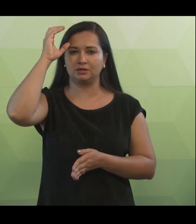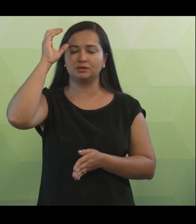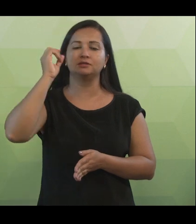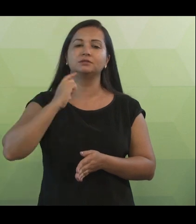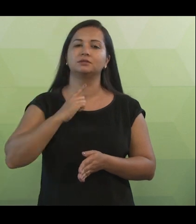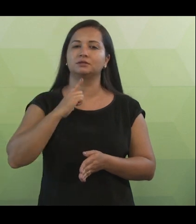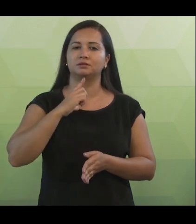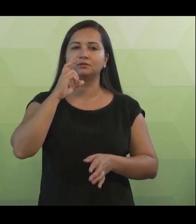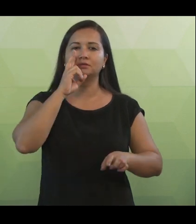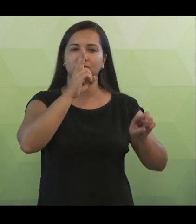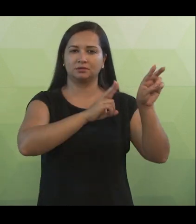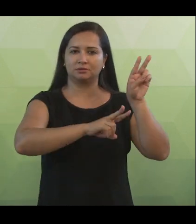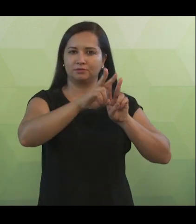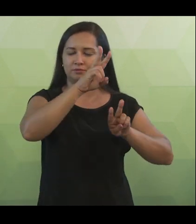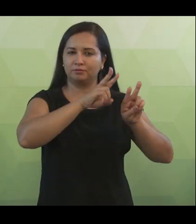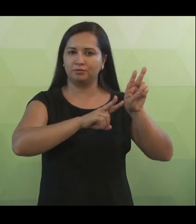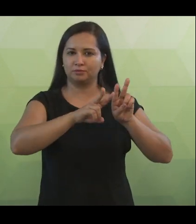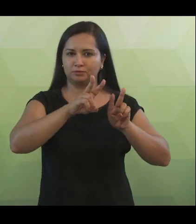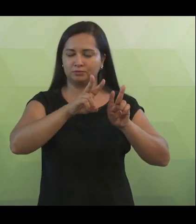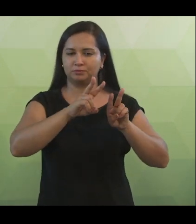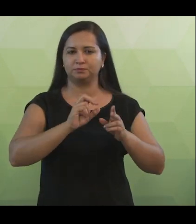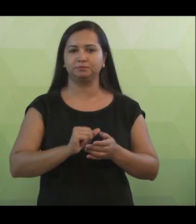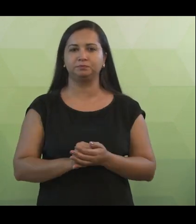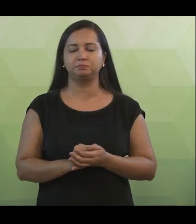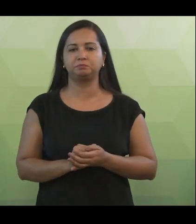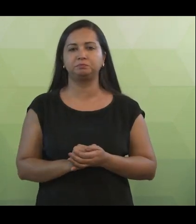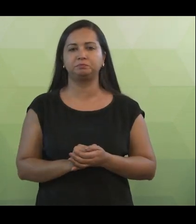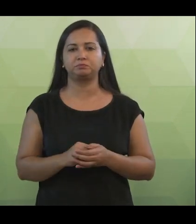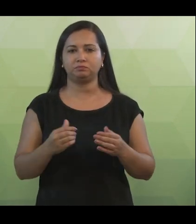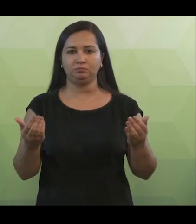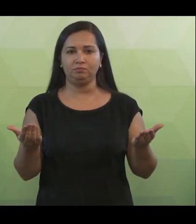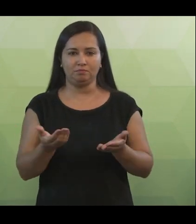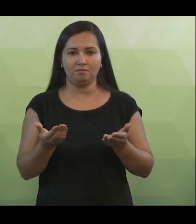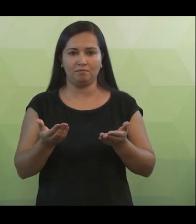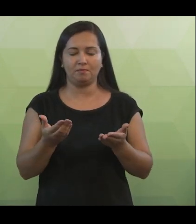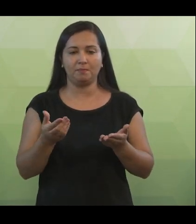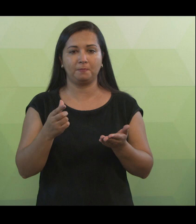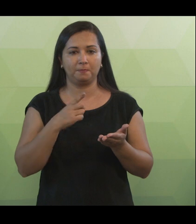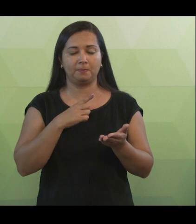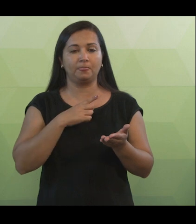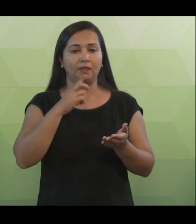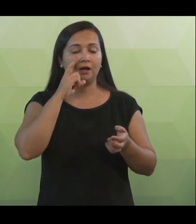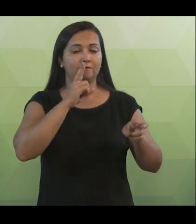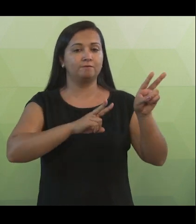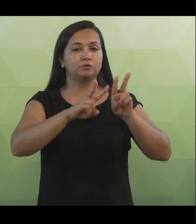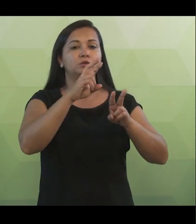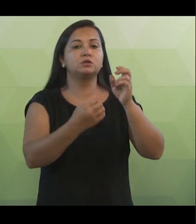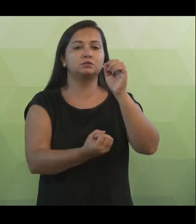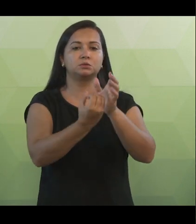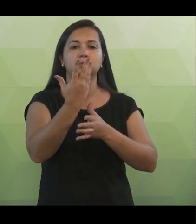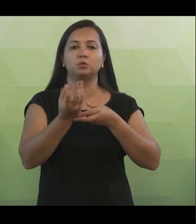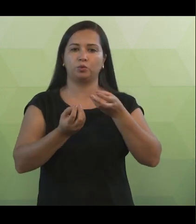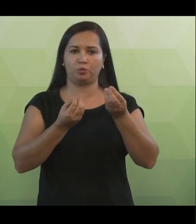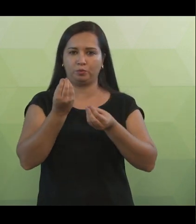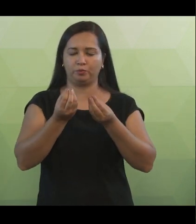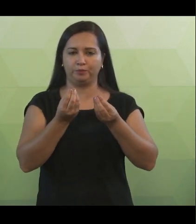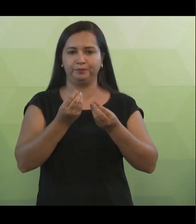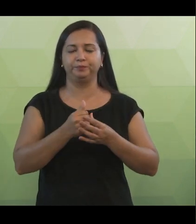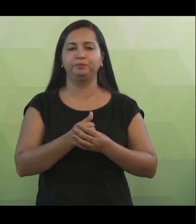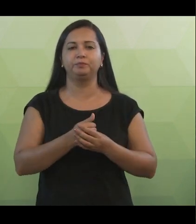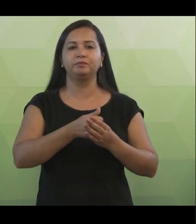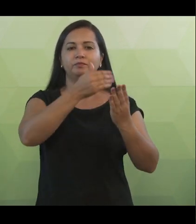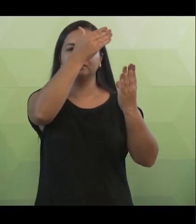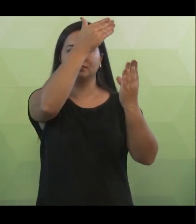visualização. Agora, vamos implementar a tela de visualização. Voltando na pasta